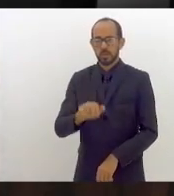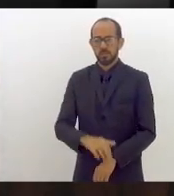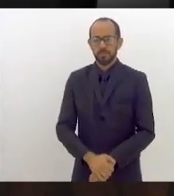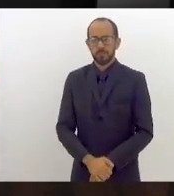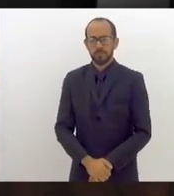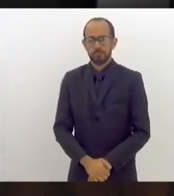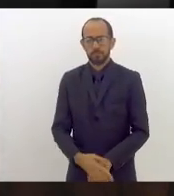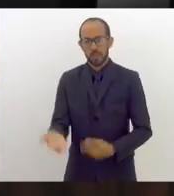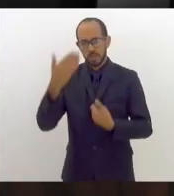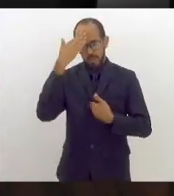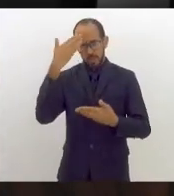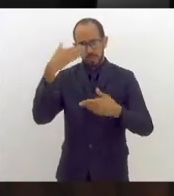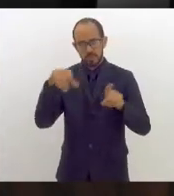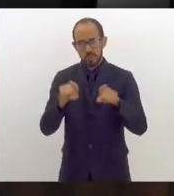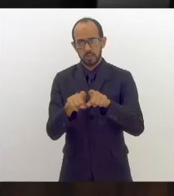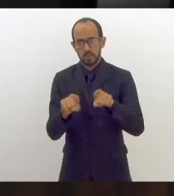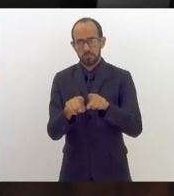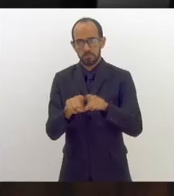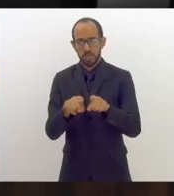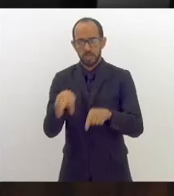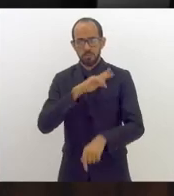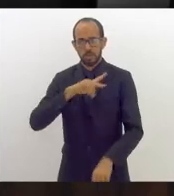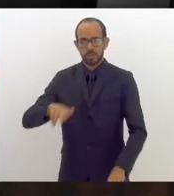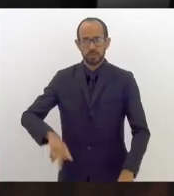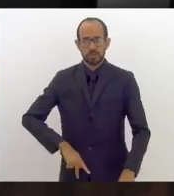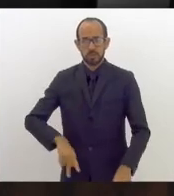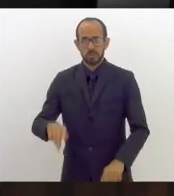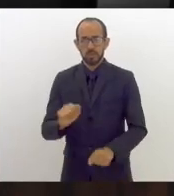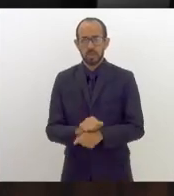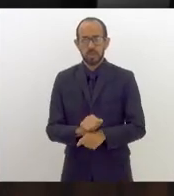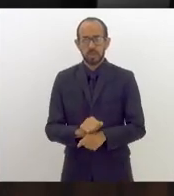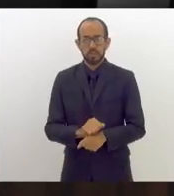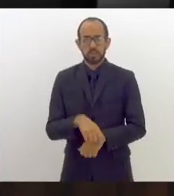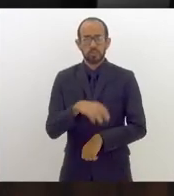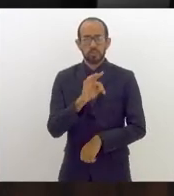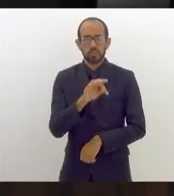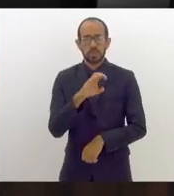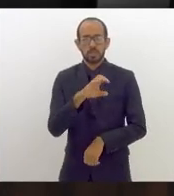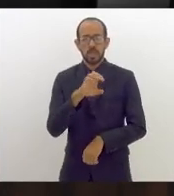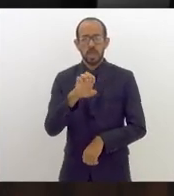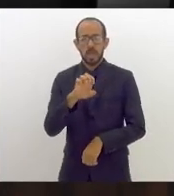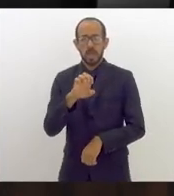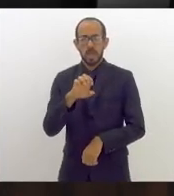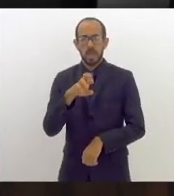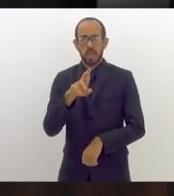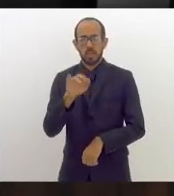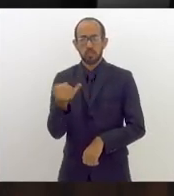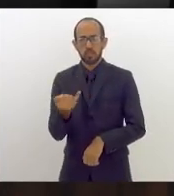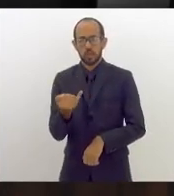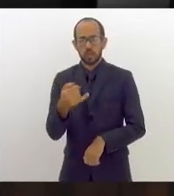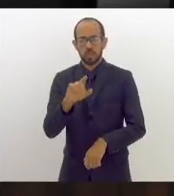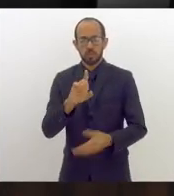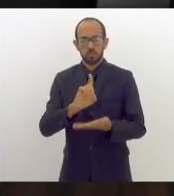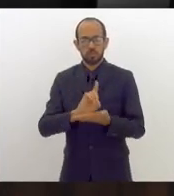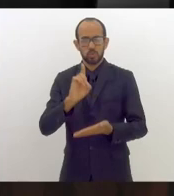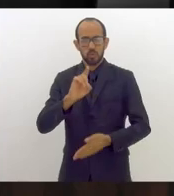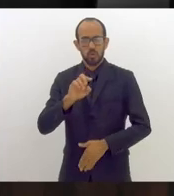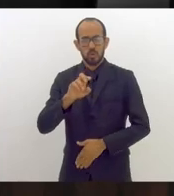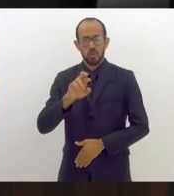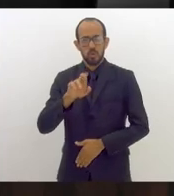agradecer o presidente do Tribunal de conta do Estado do Rio de Janeiro Dr Rodrigo Melo